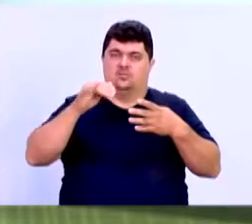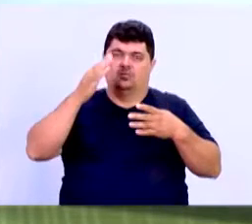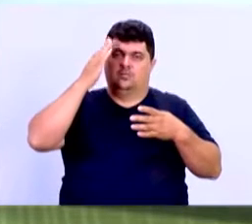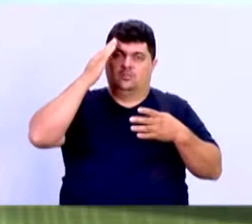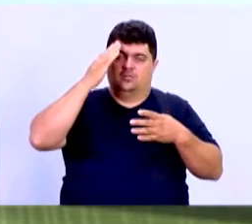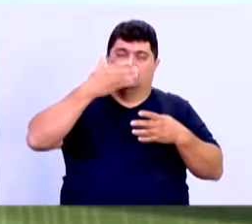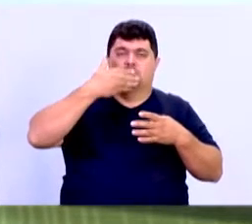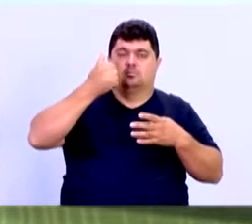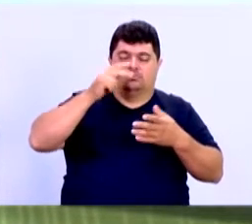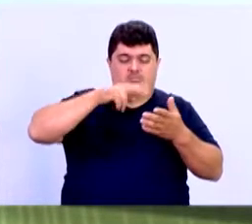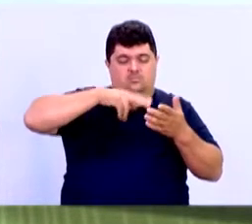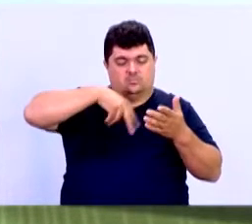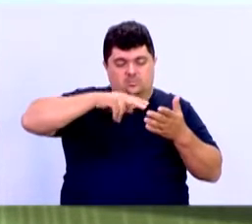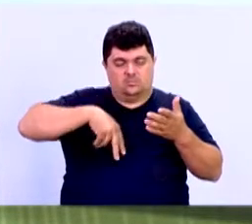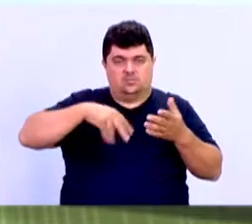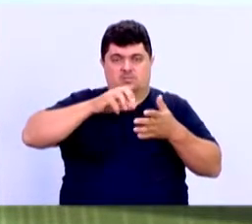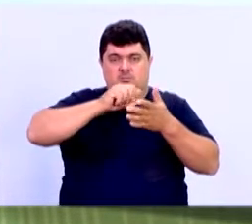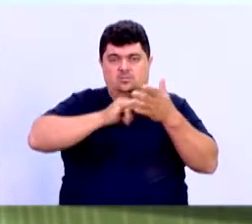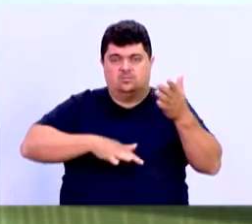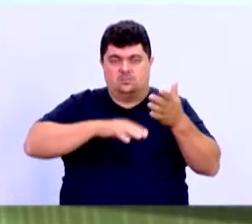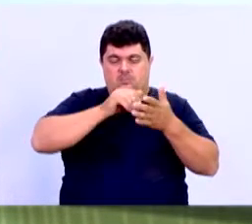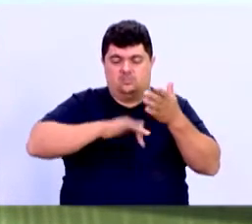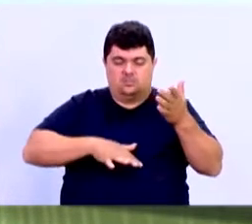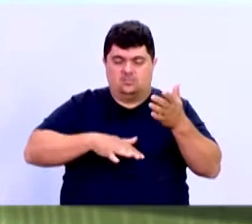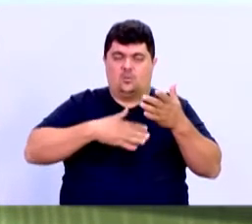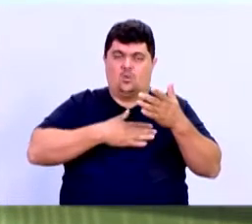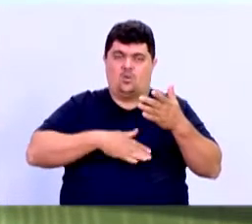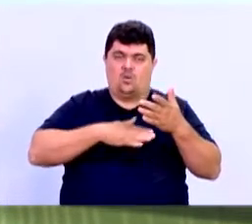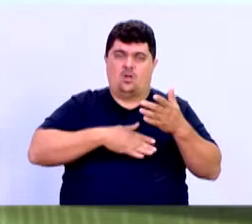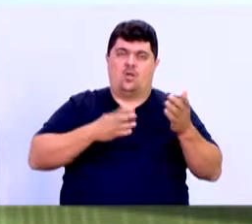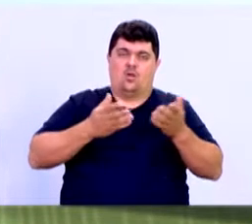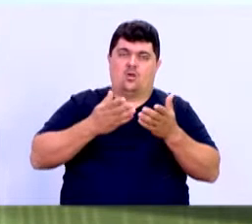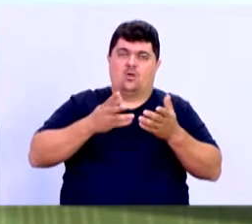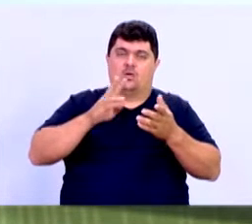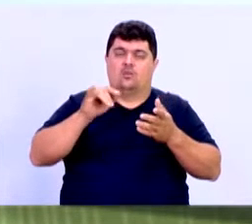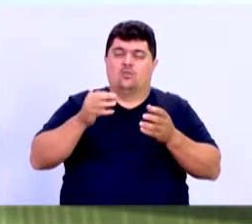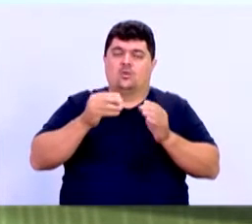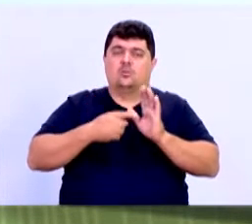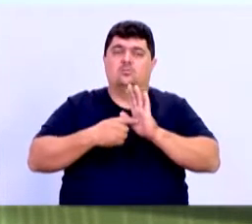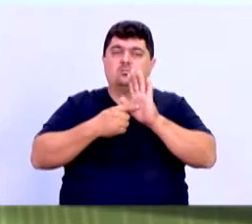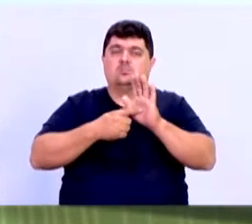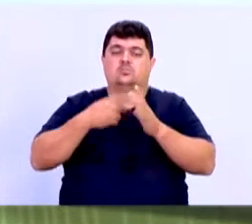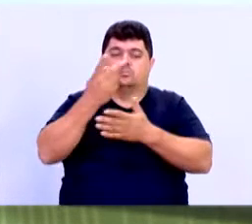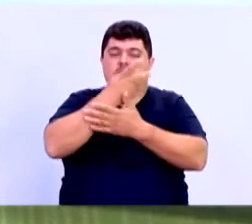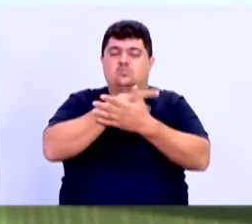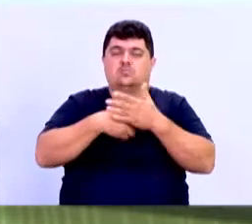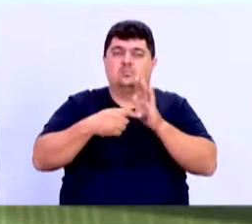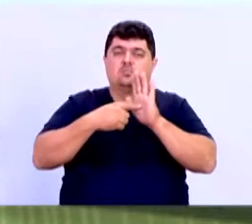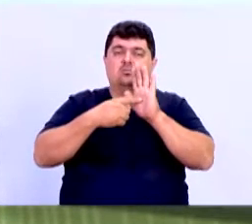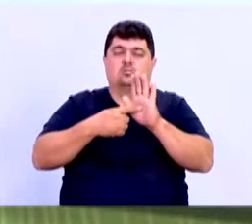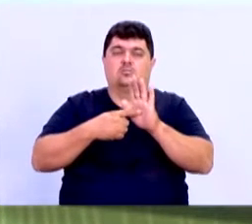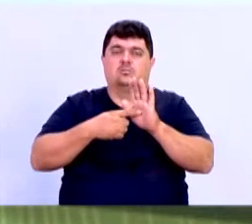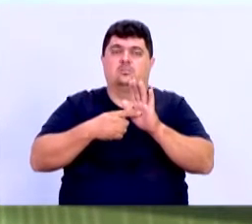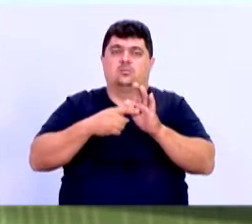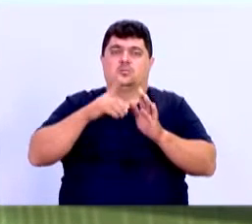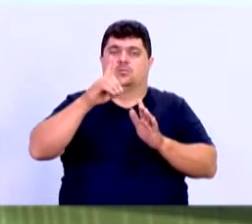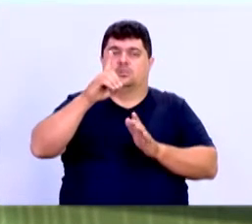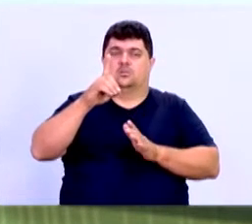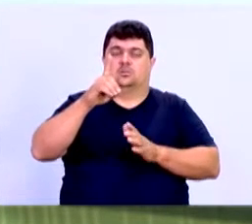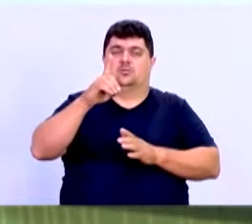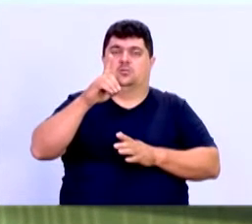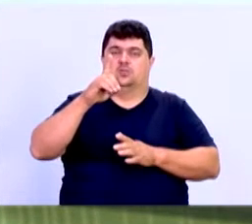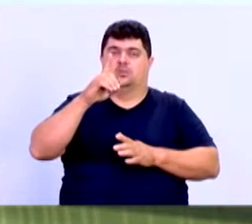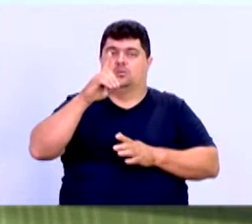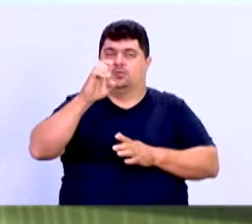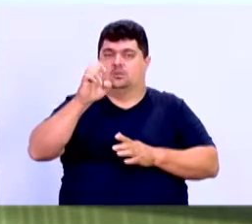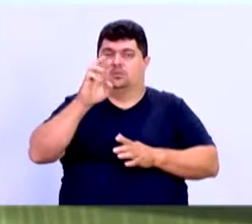temos também o atributo de chave, o atributo que pode ser classificado como chave estrangeira, que é o que fica